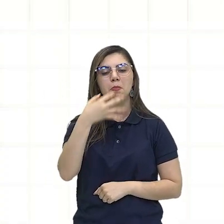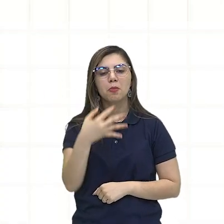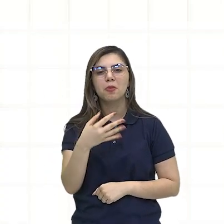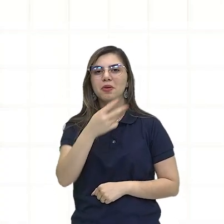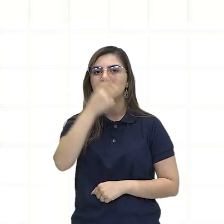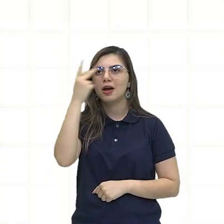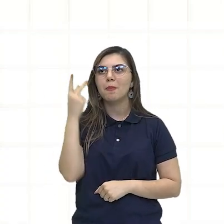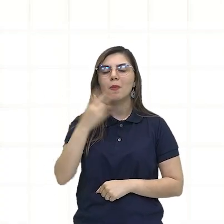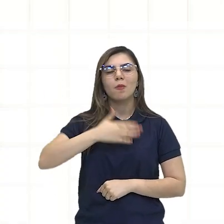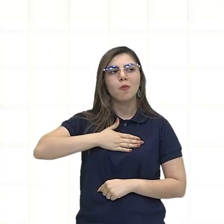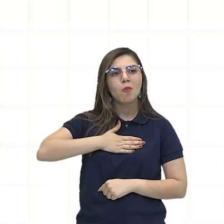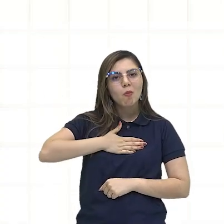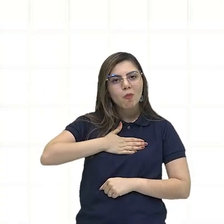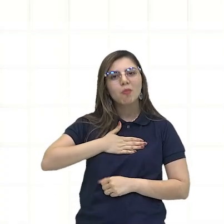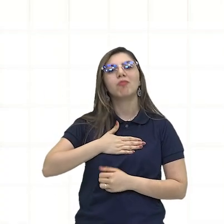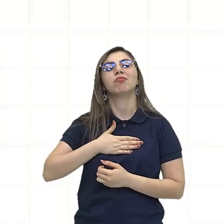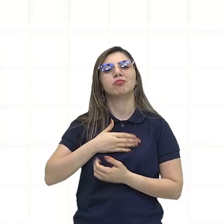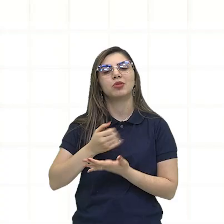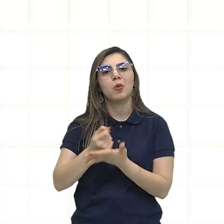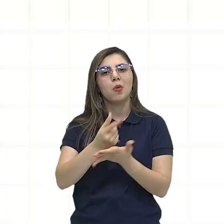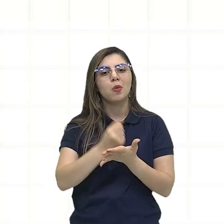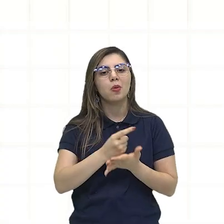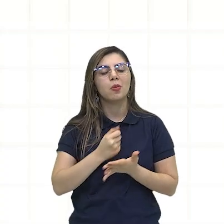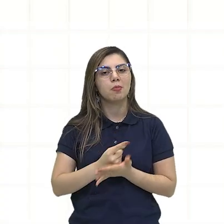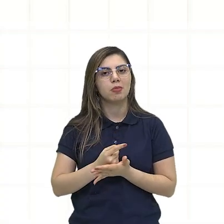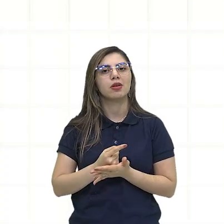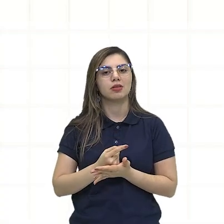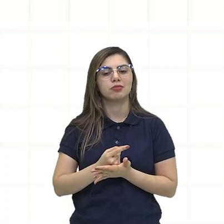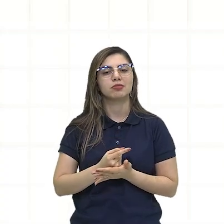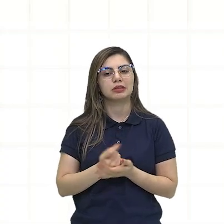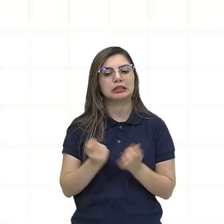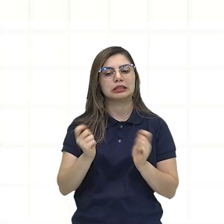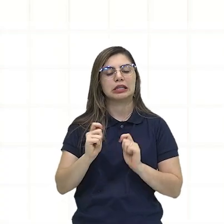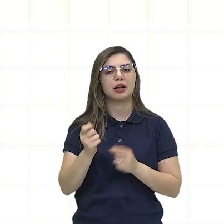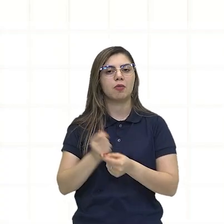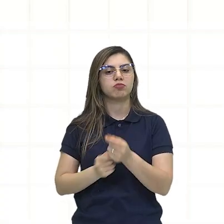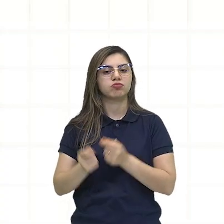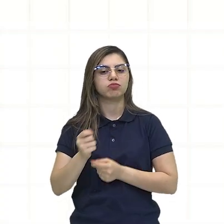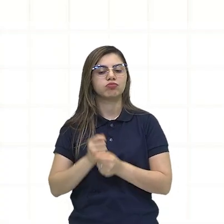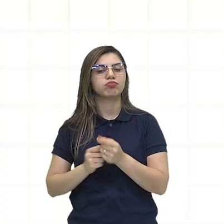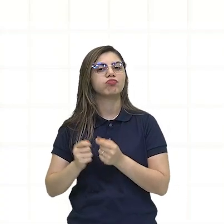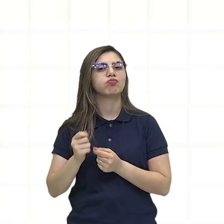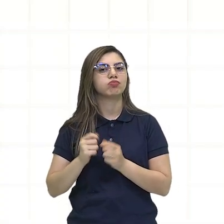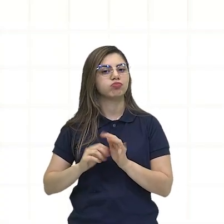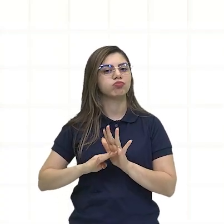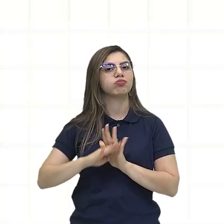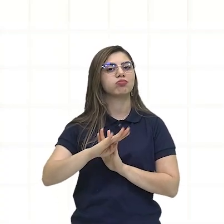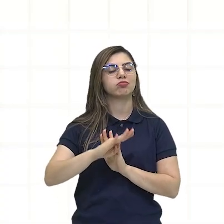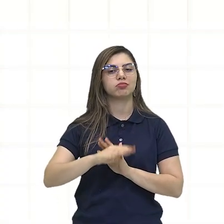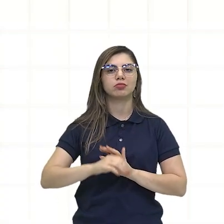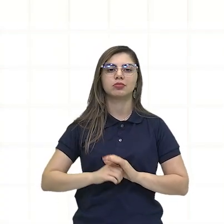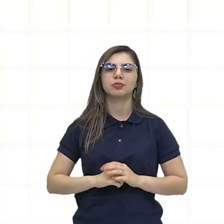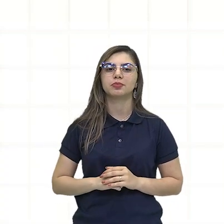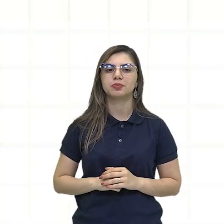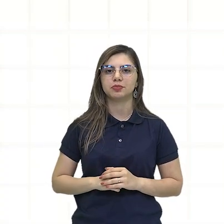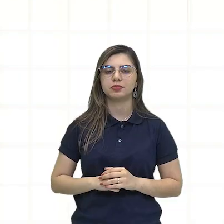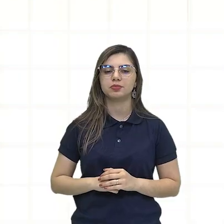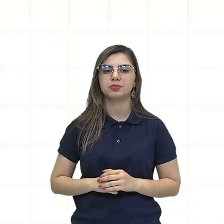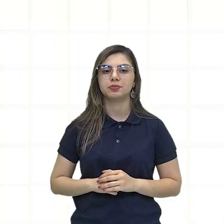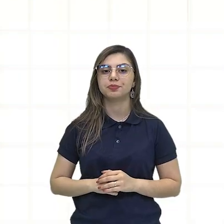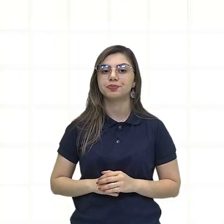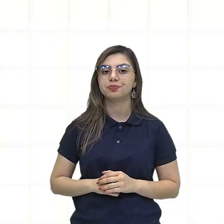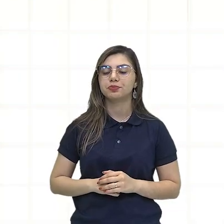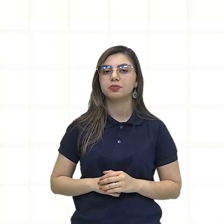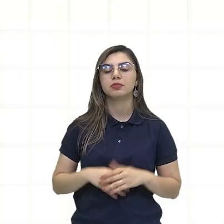bem querido no mercado. Acaba tendo, então, aí uma boa comercialização desse peixe. A